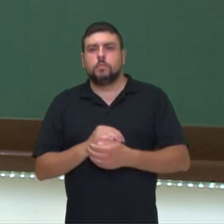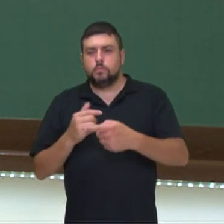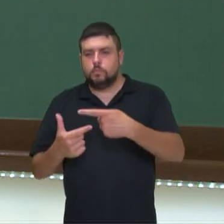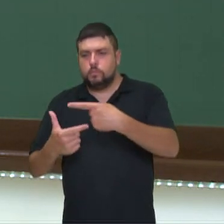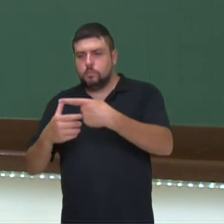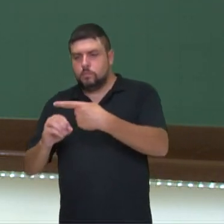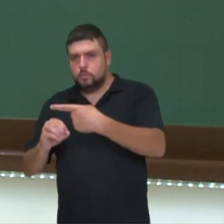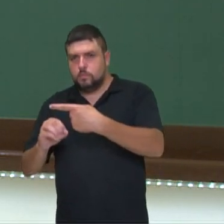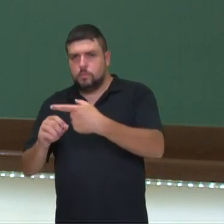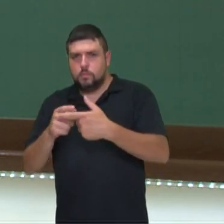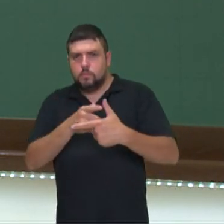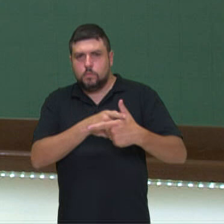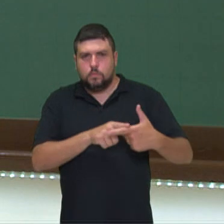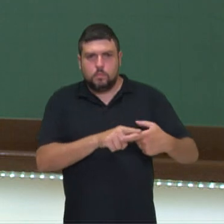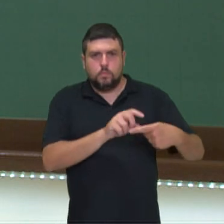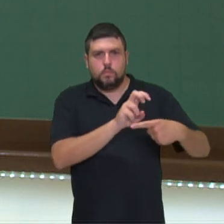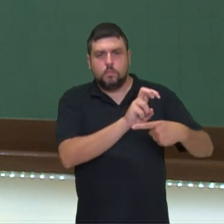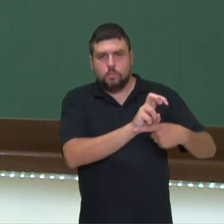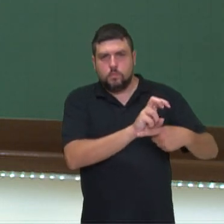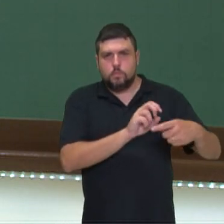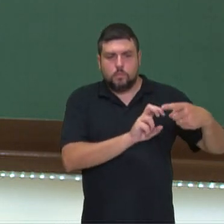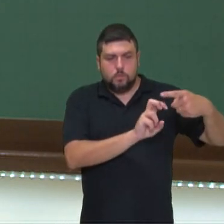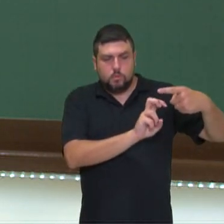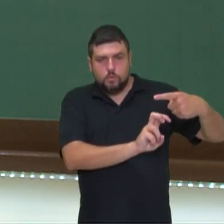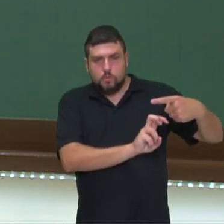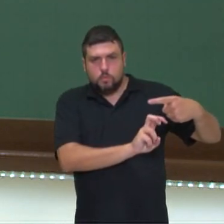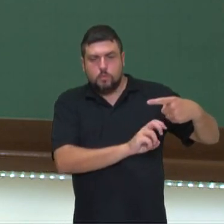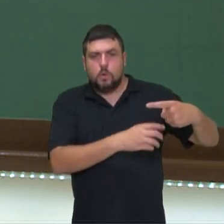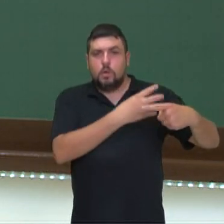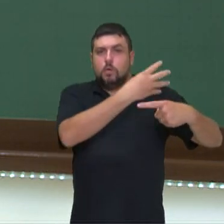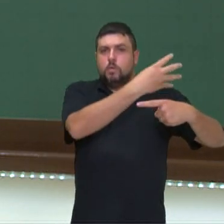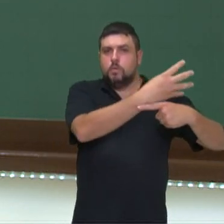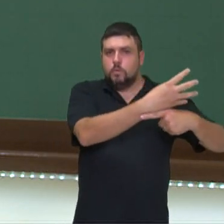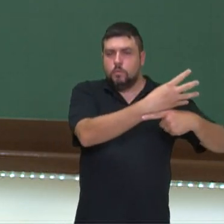5. 20 dividido por 5 é 4.